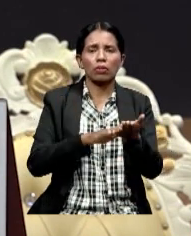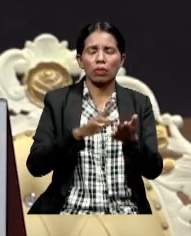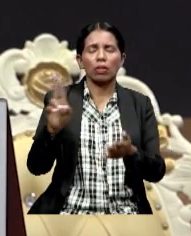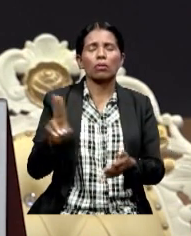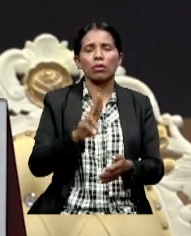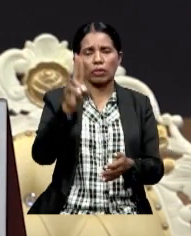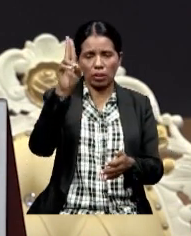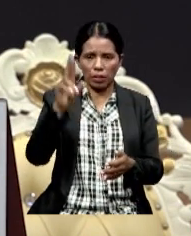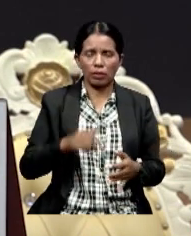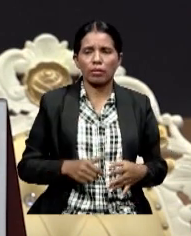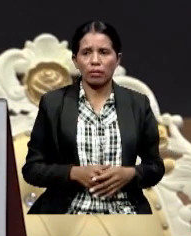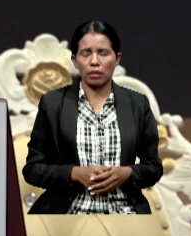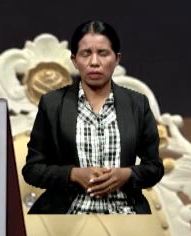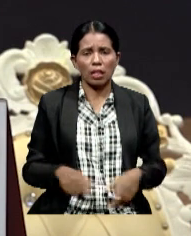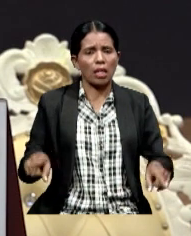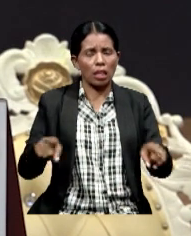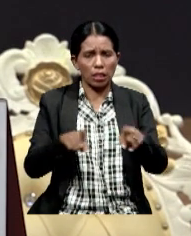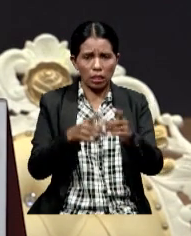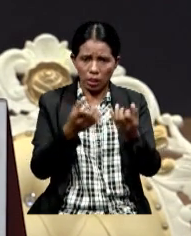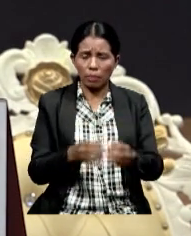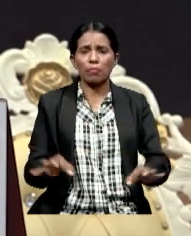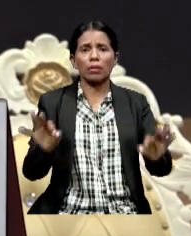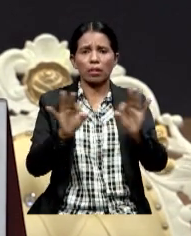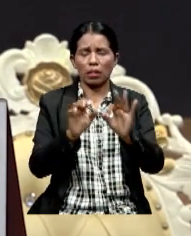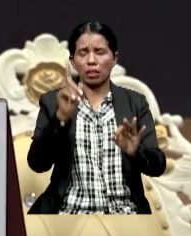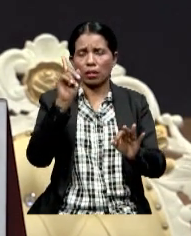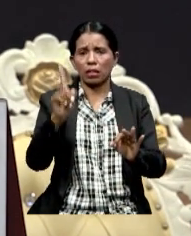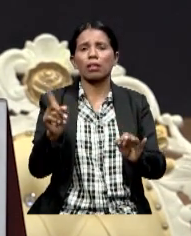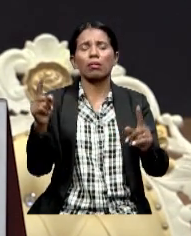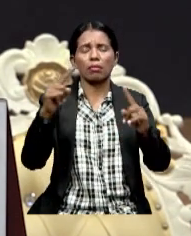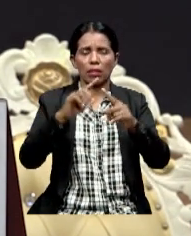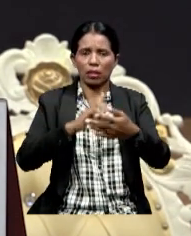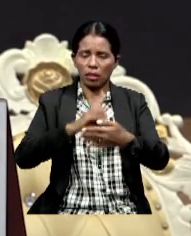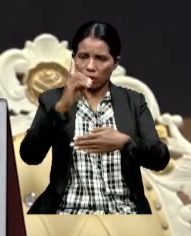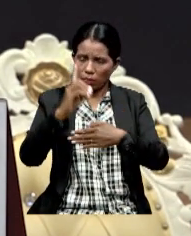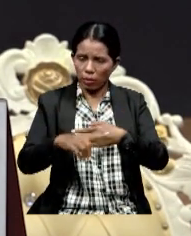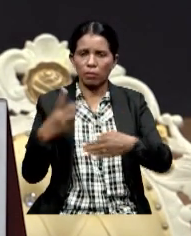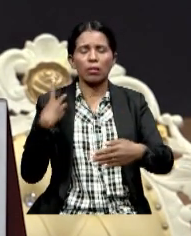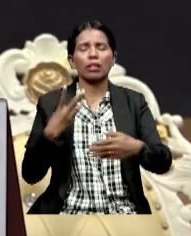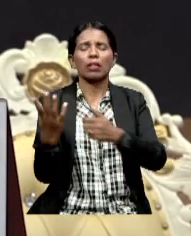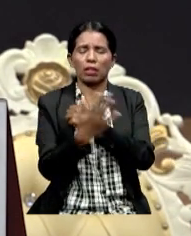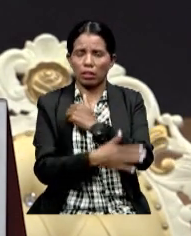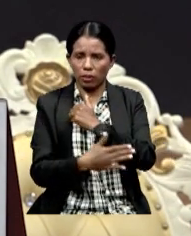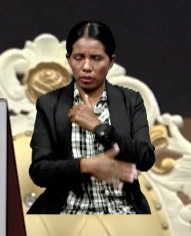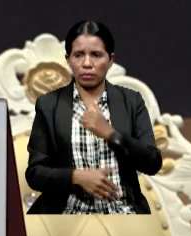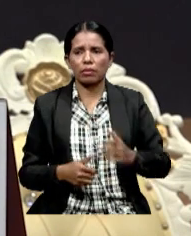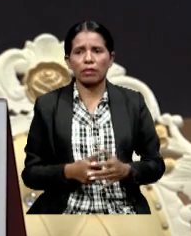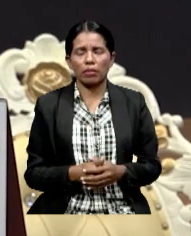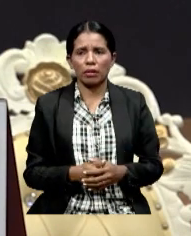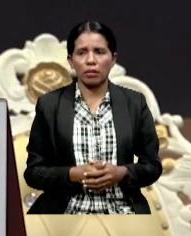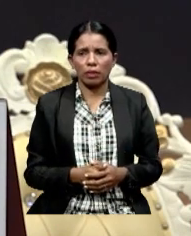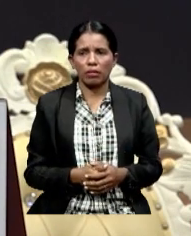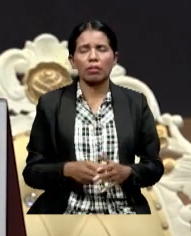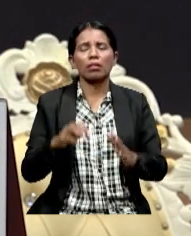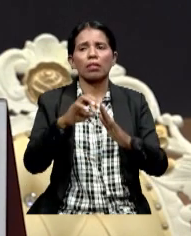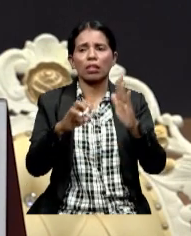E da questão fundamental e da nós para desenvolvimento do país da minha. Questão no é